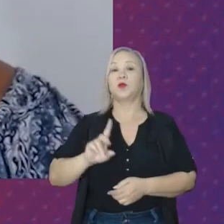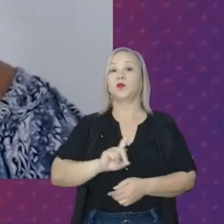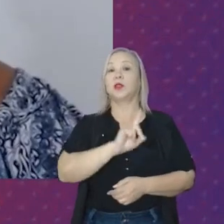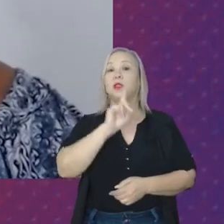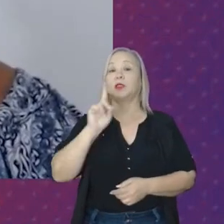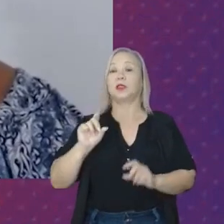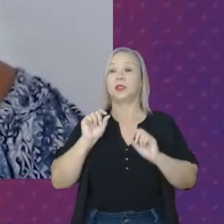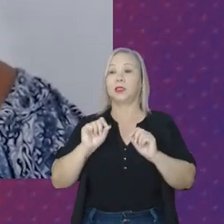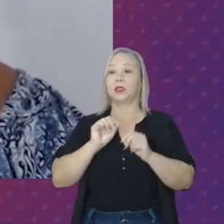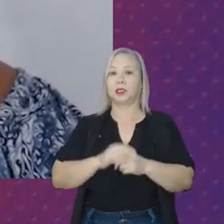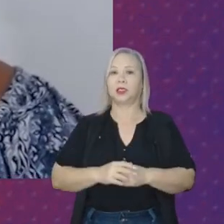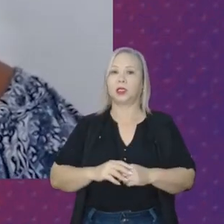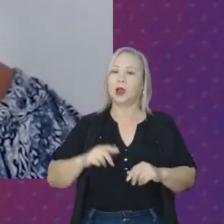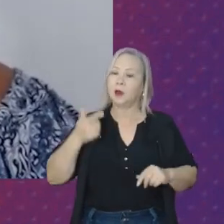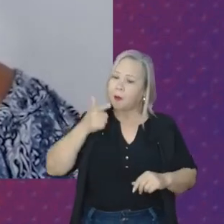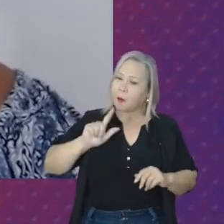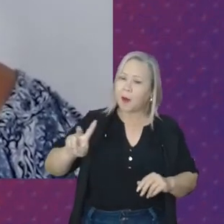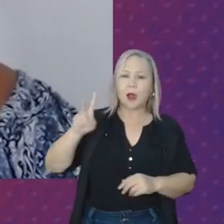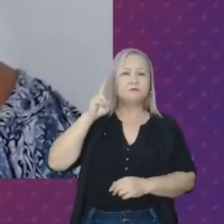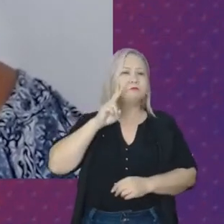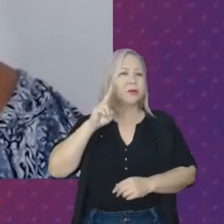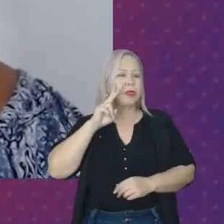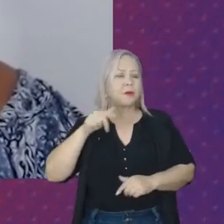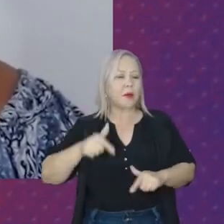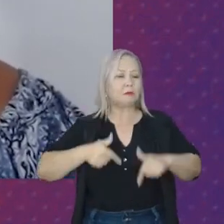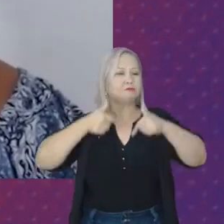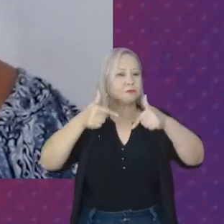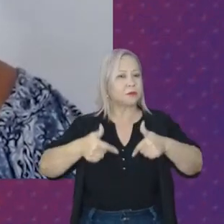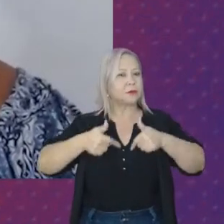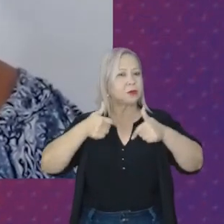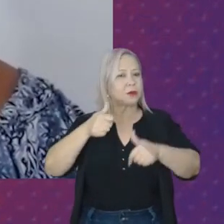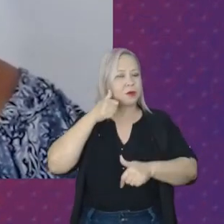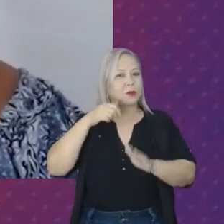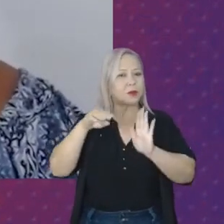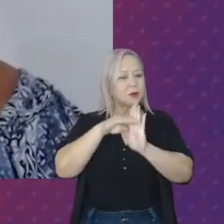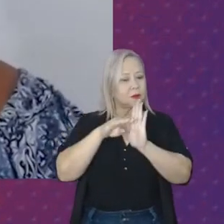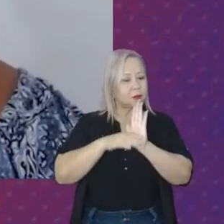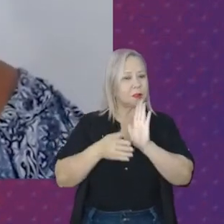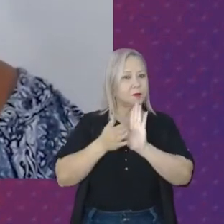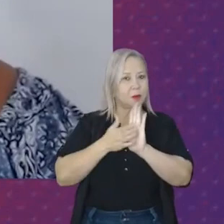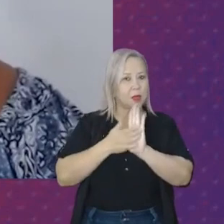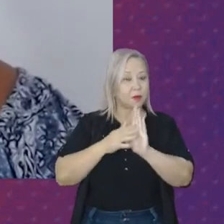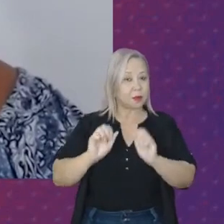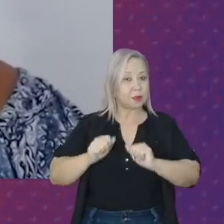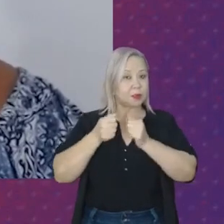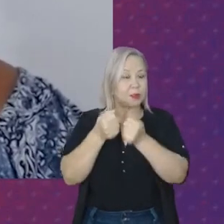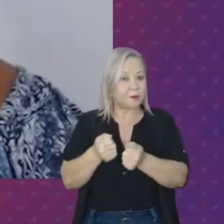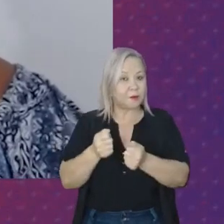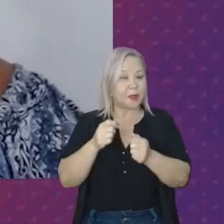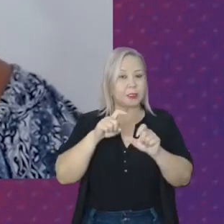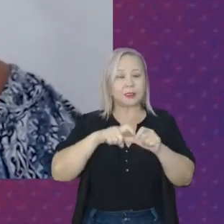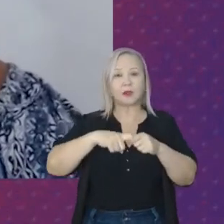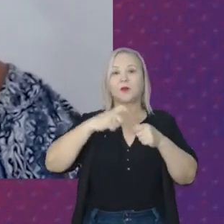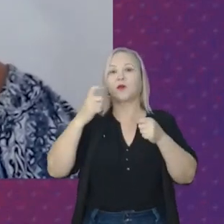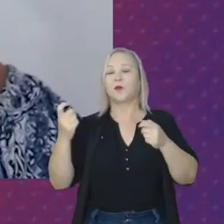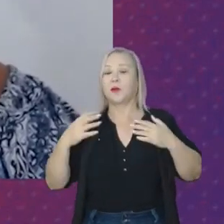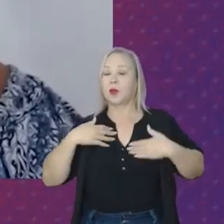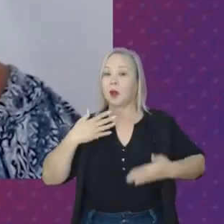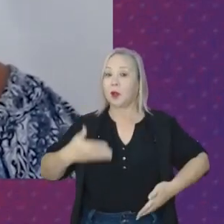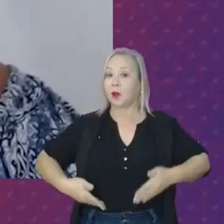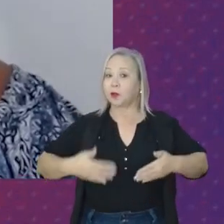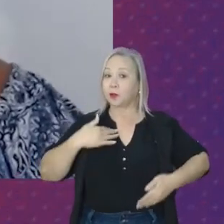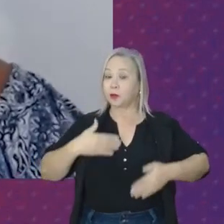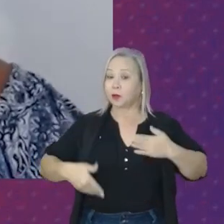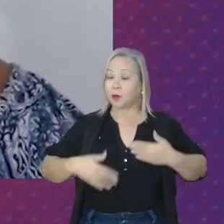para rememorar a luta das mulheres, as nossas pautas e a defesa da autonomia dos nossos corpos e da igualdade de